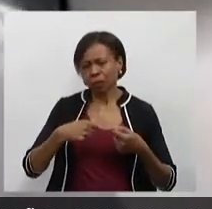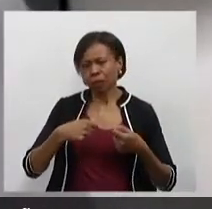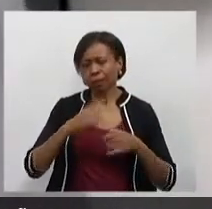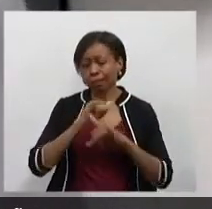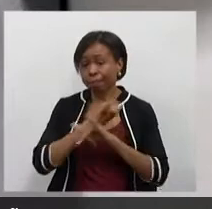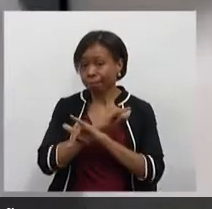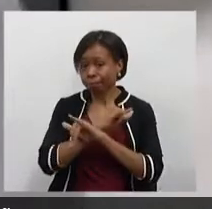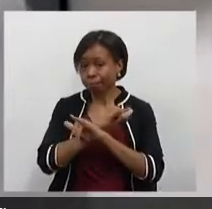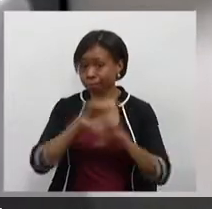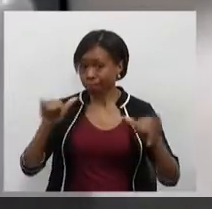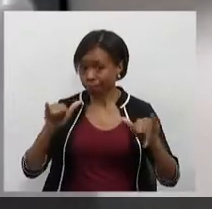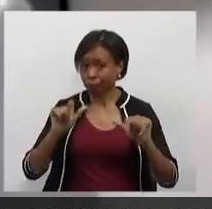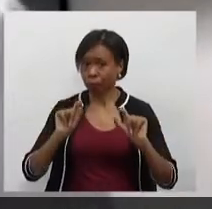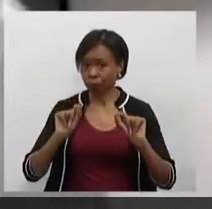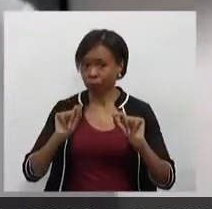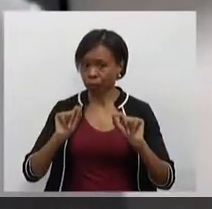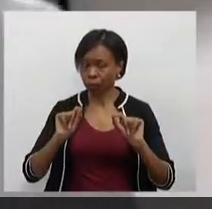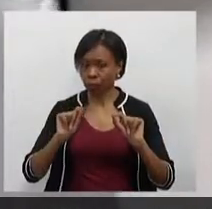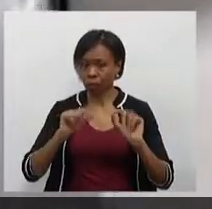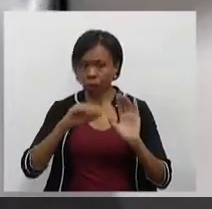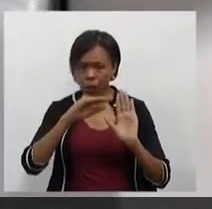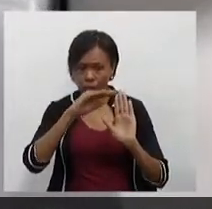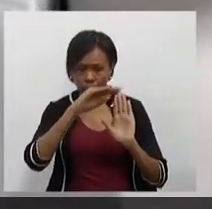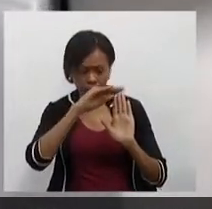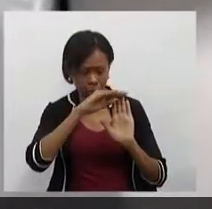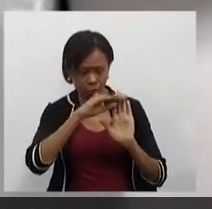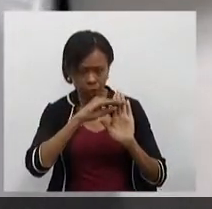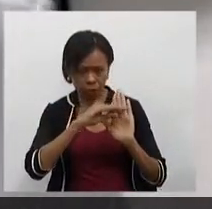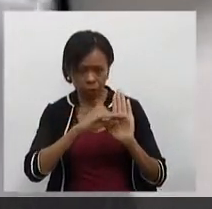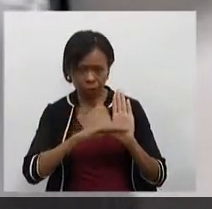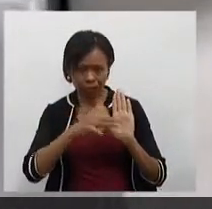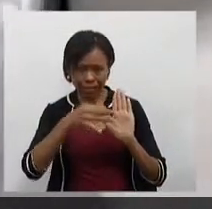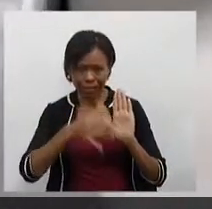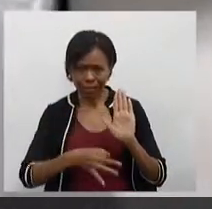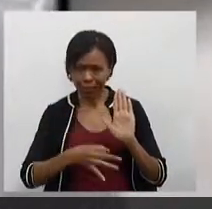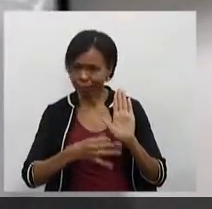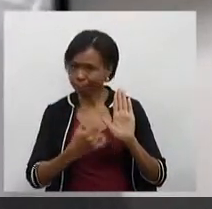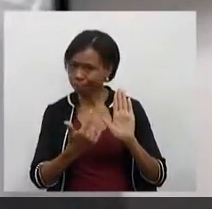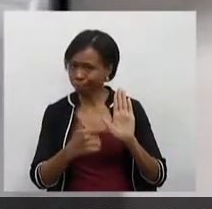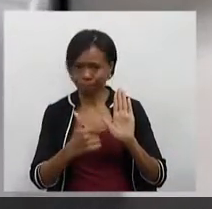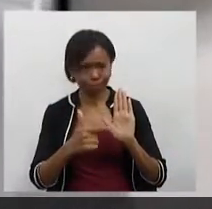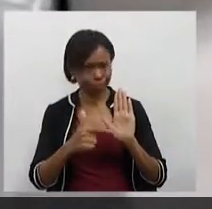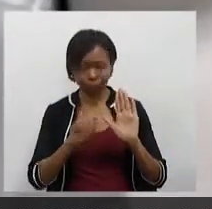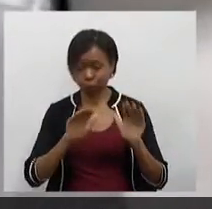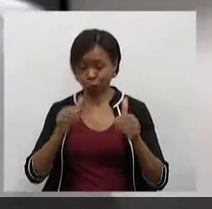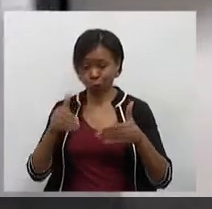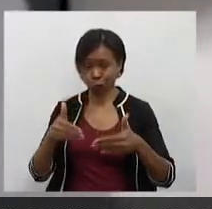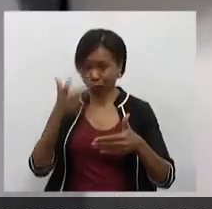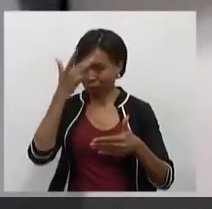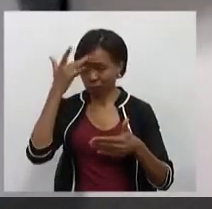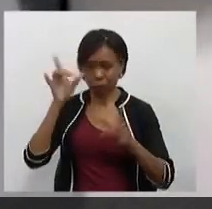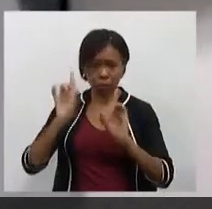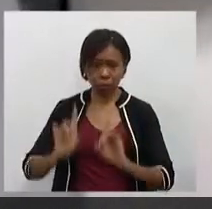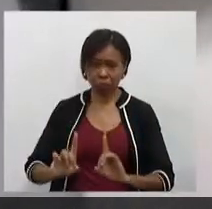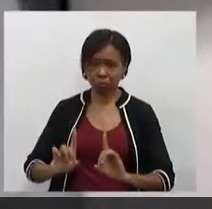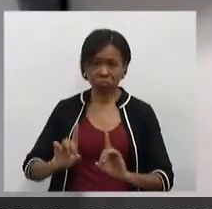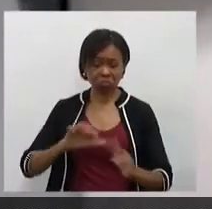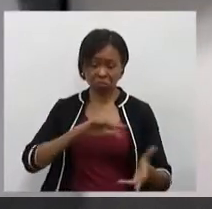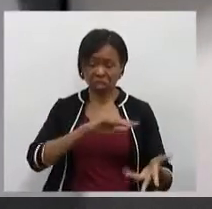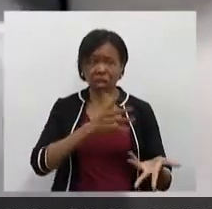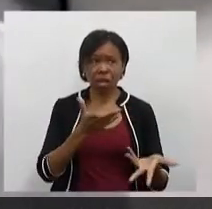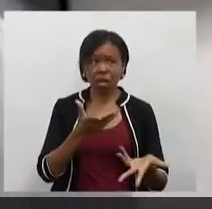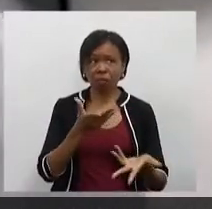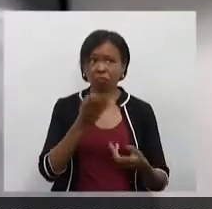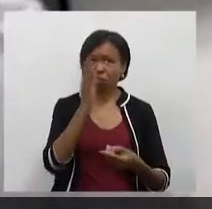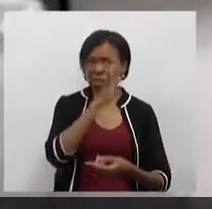não há um cronograma definido para essa imunização da população com deficiência, nem nacionalmente, nem em nível